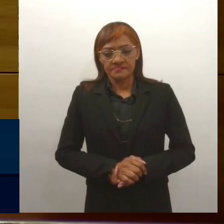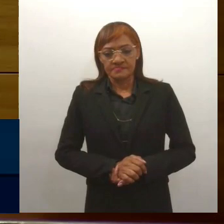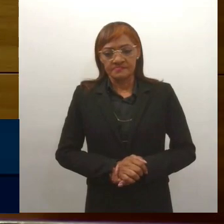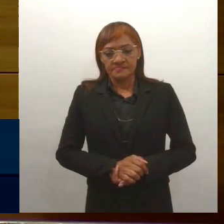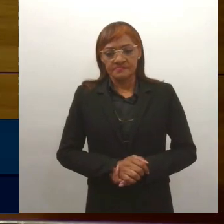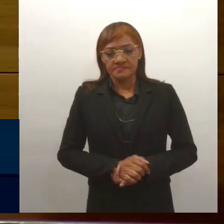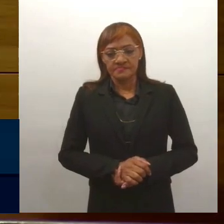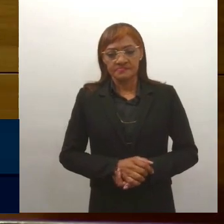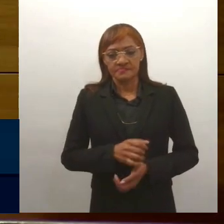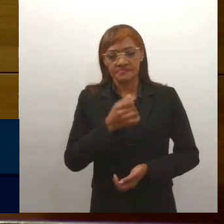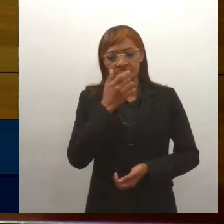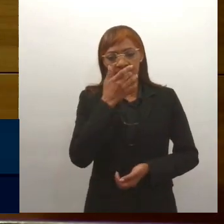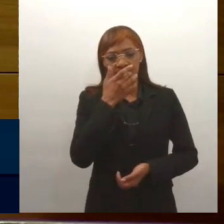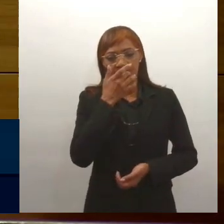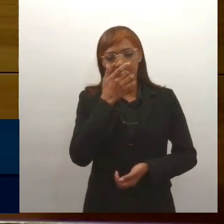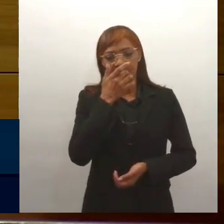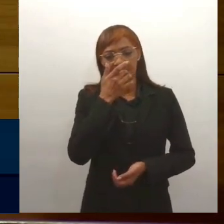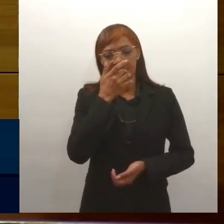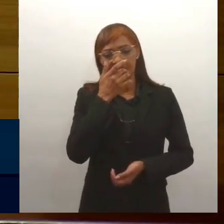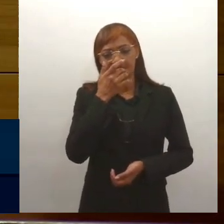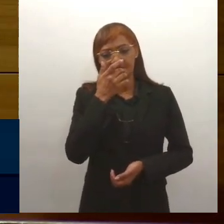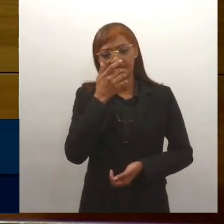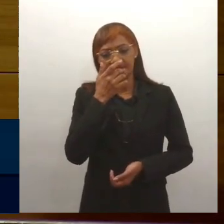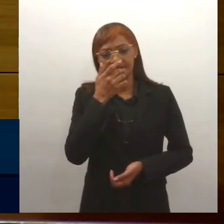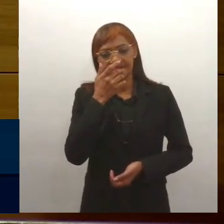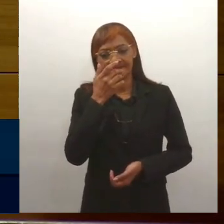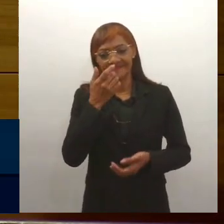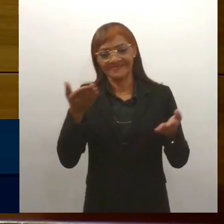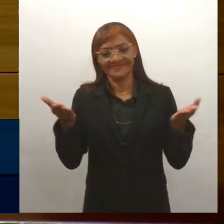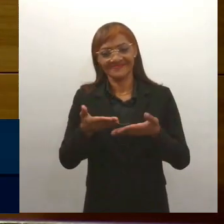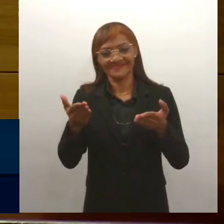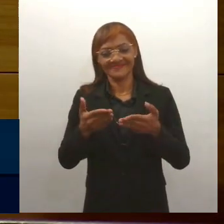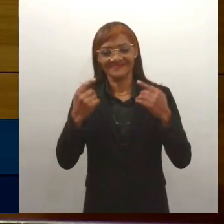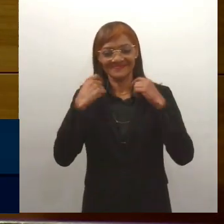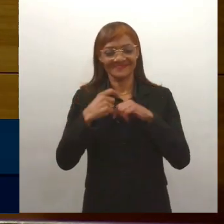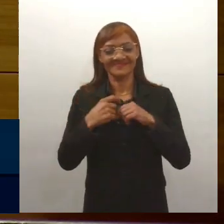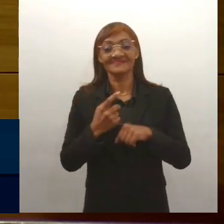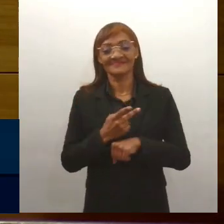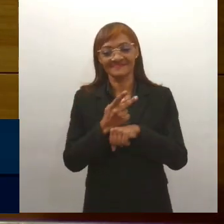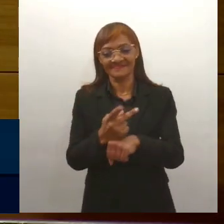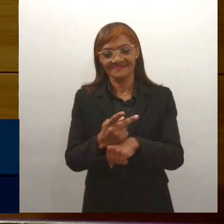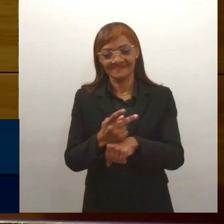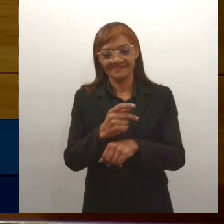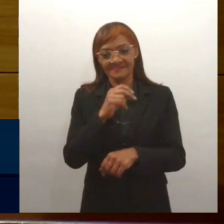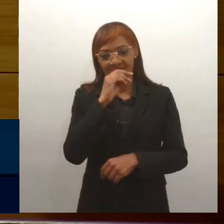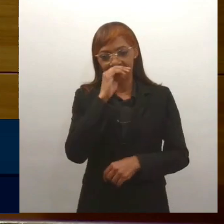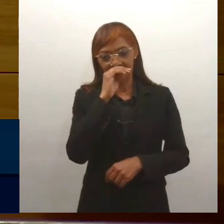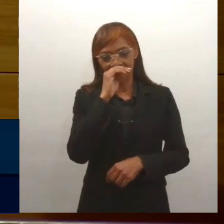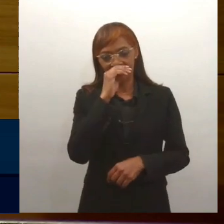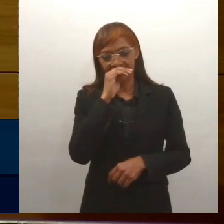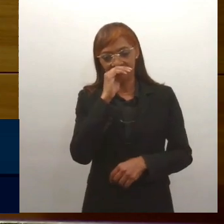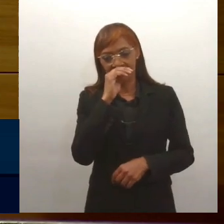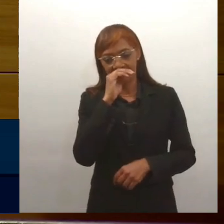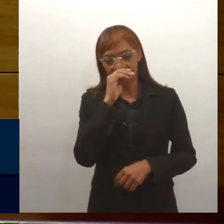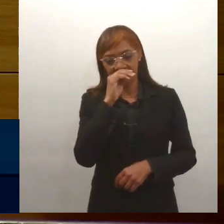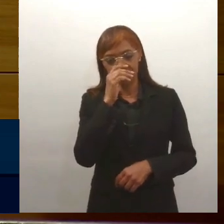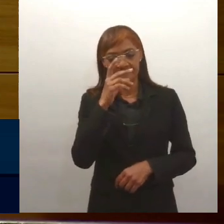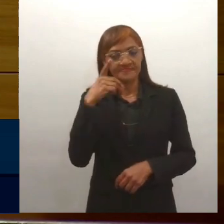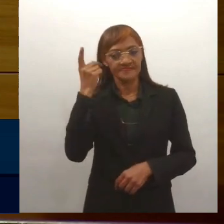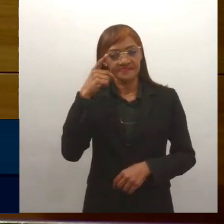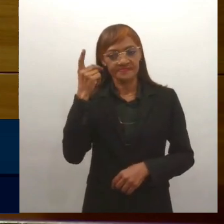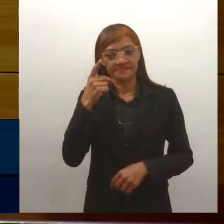Nesse momento faremos a entrega das medalhas. Queria convidar o deputado Luciano Bispo para fazer a entrega da medalha ao radialista Francisco